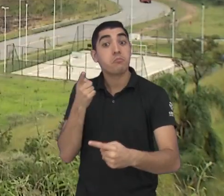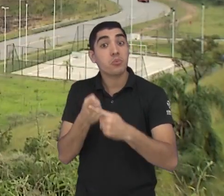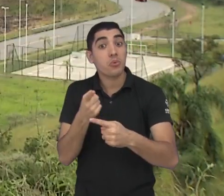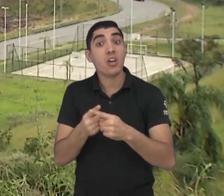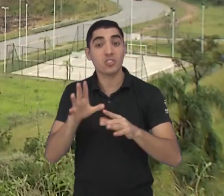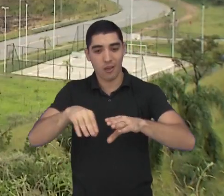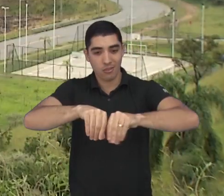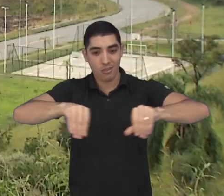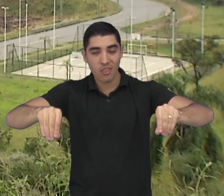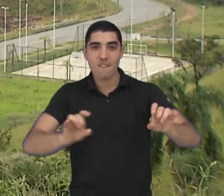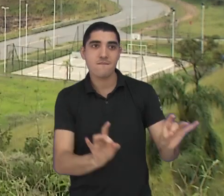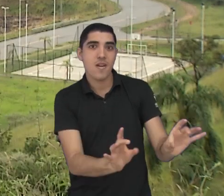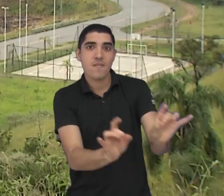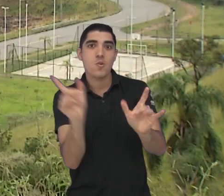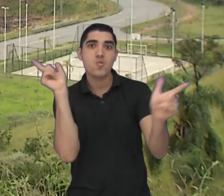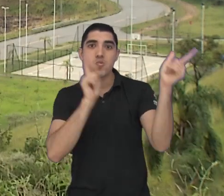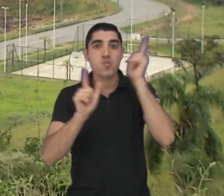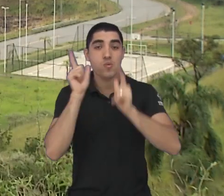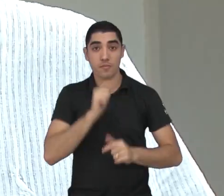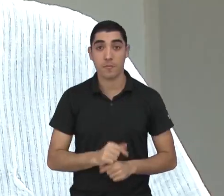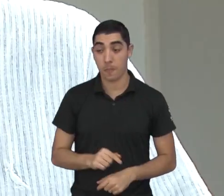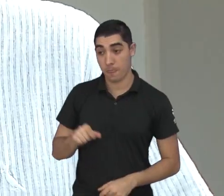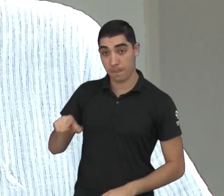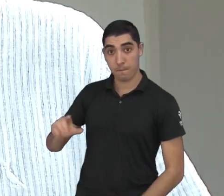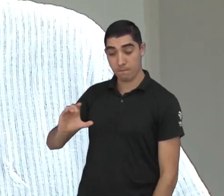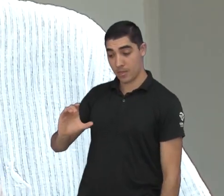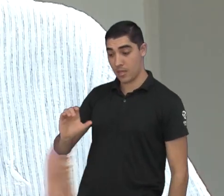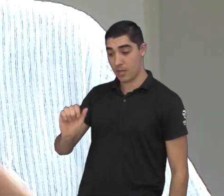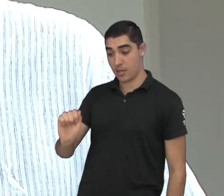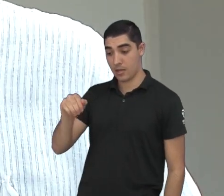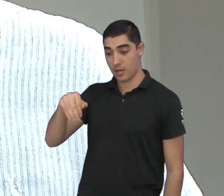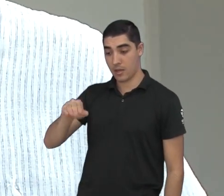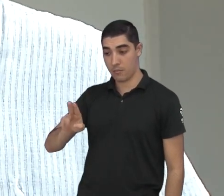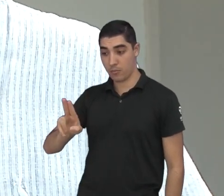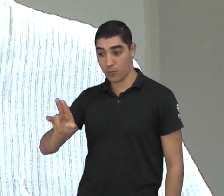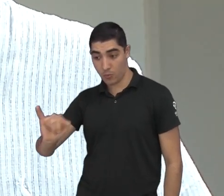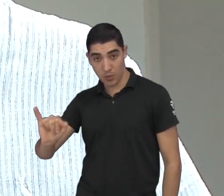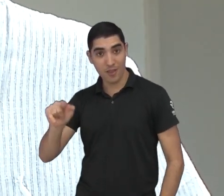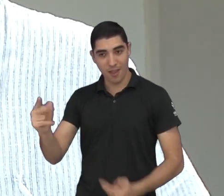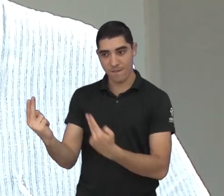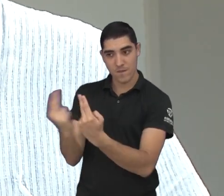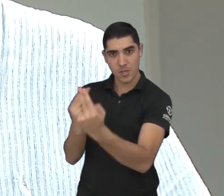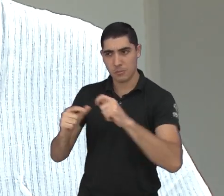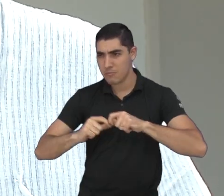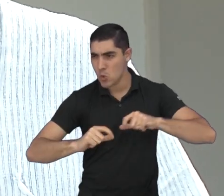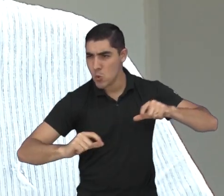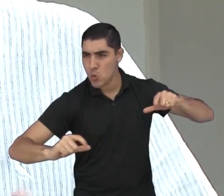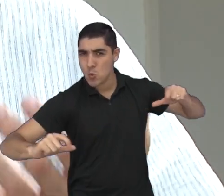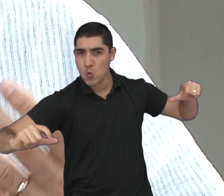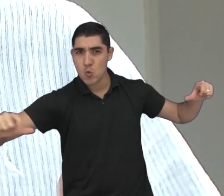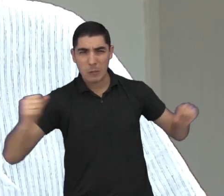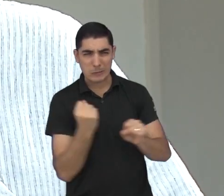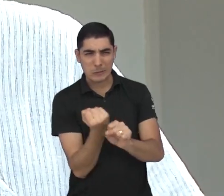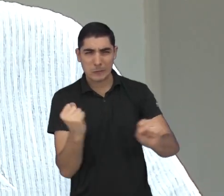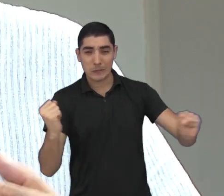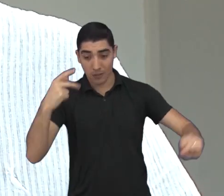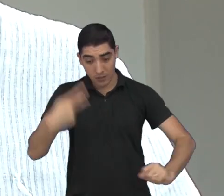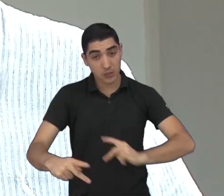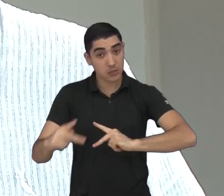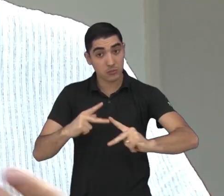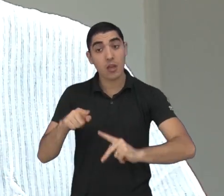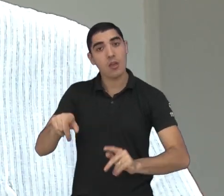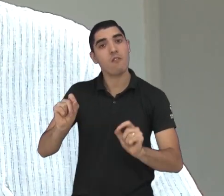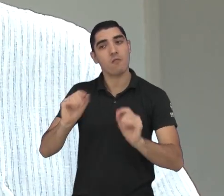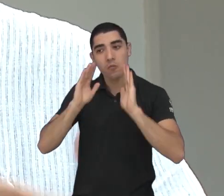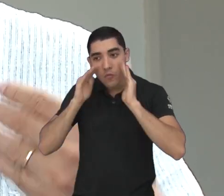conta das aprovações de loteamento. A Via Cambuí, a maior obra viária da história de São José dos Campos, é um forte